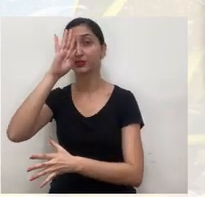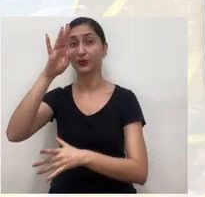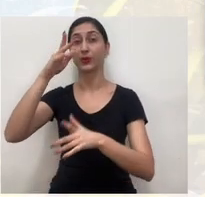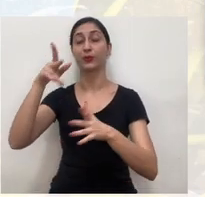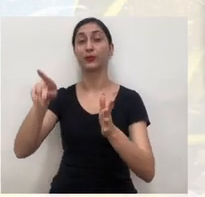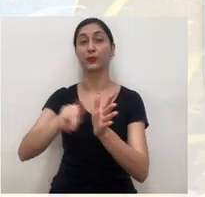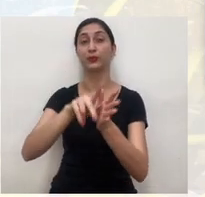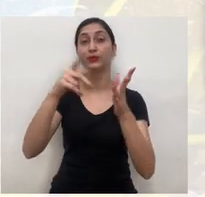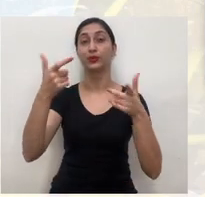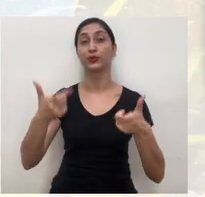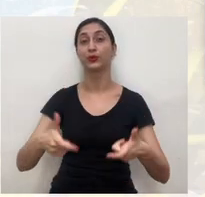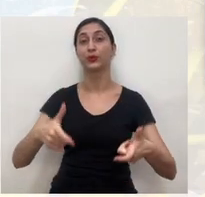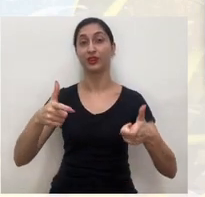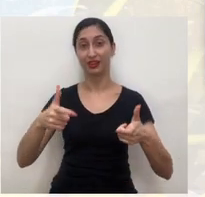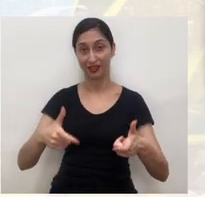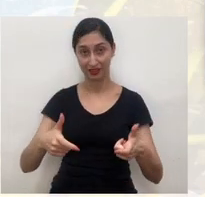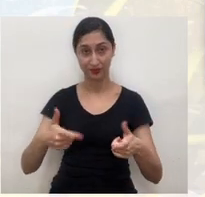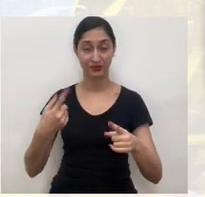sob pressão